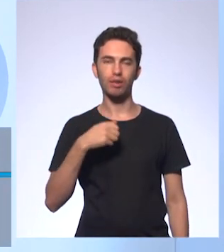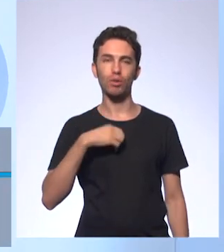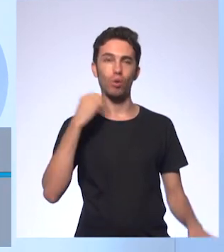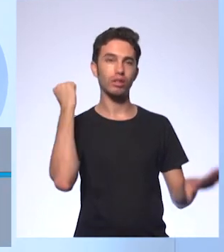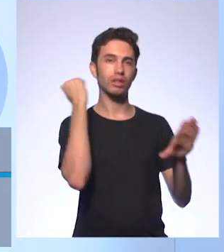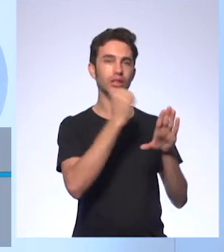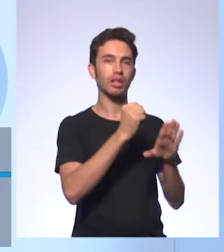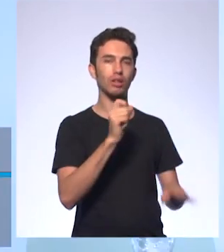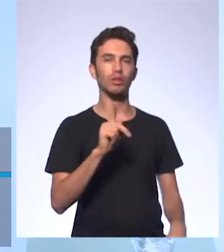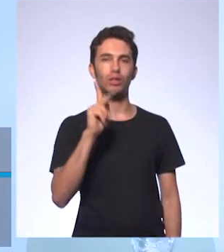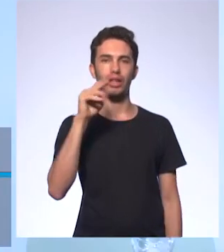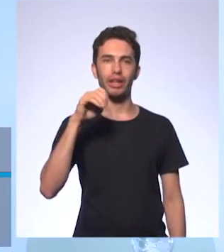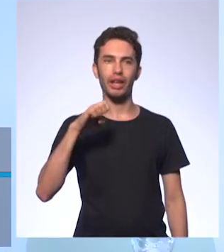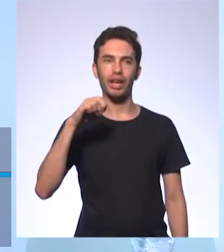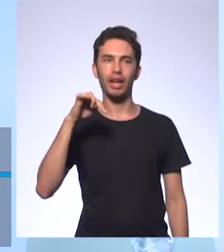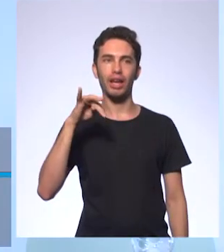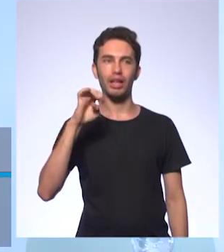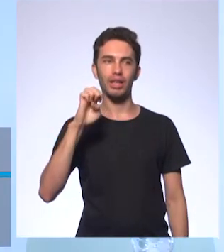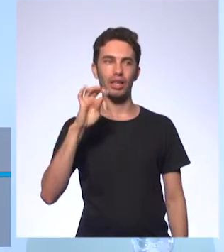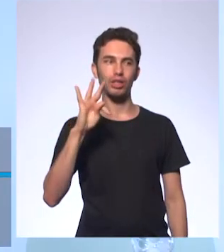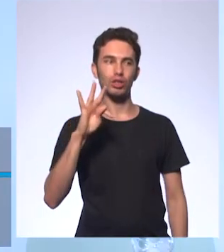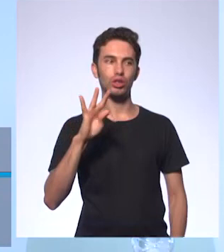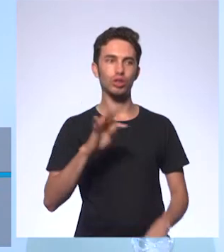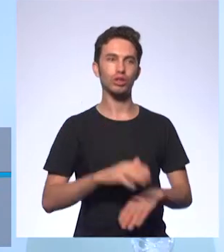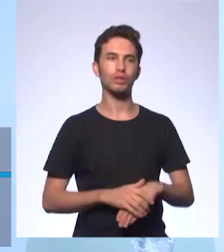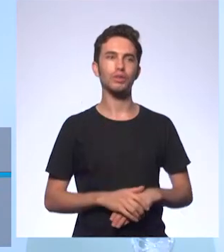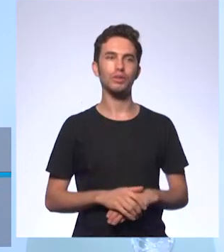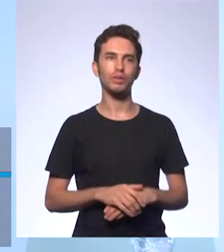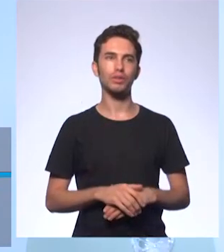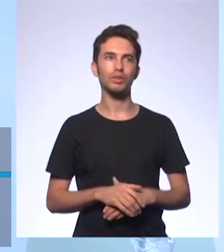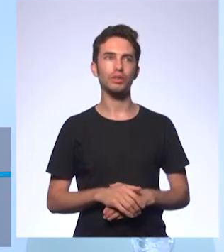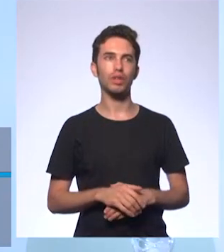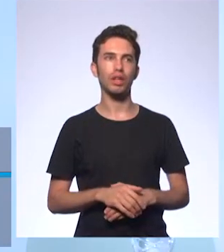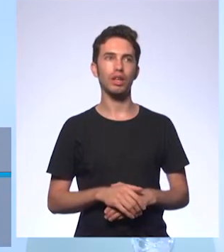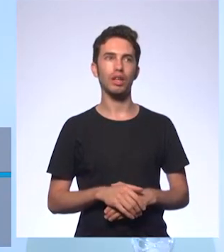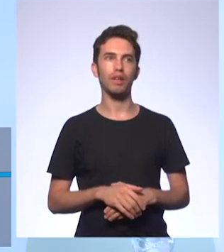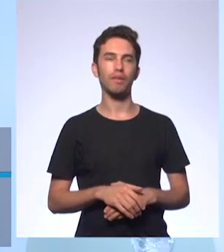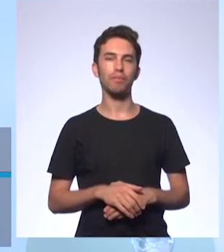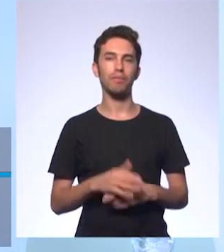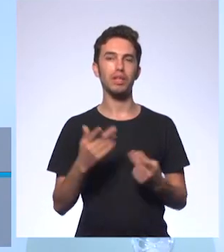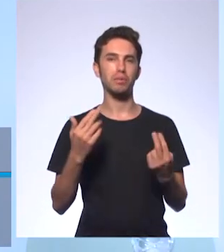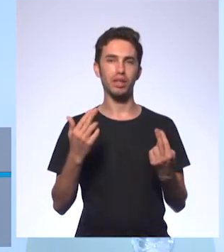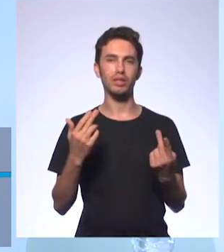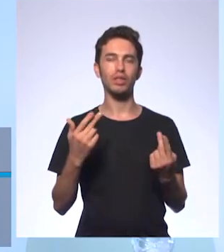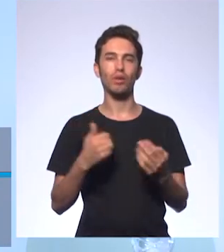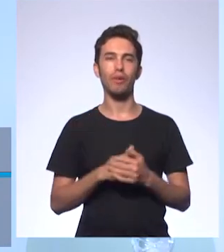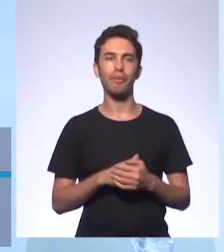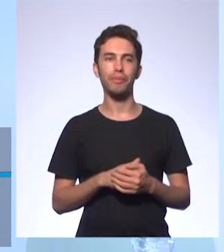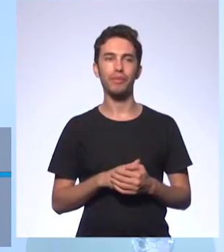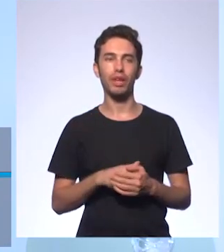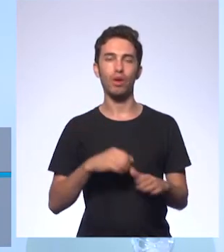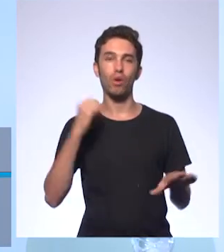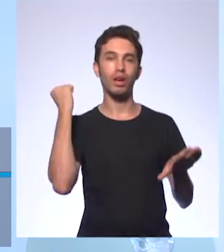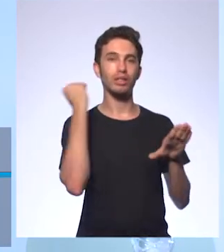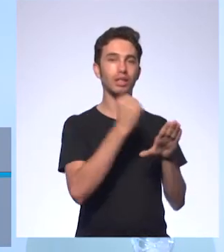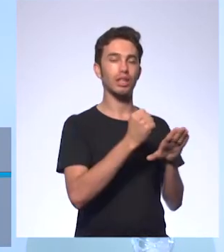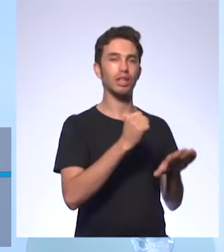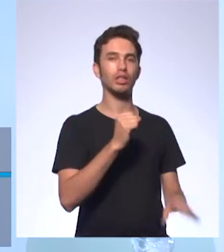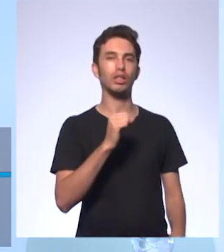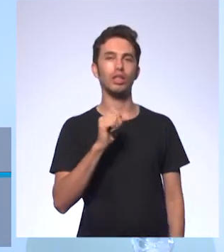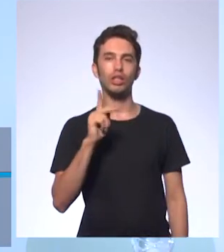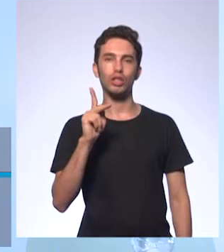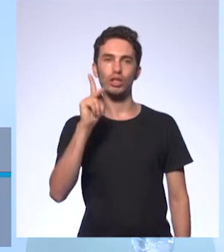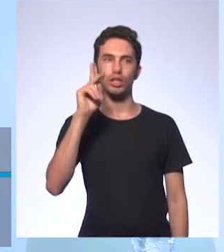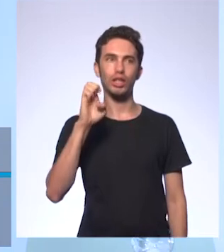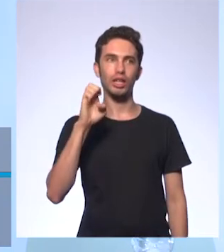E a presidente maioria dos americano. alunos tem a idade do Gilberto, então, né? Sim. Então, da mesma época aqui. Assassinato do John Kennedy, nos